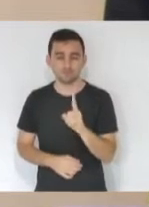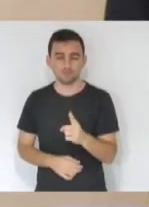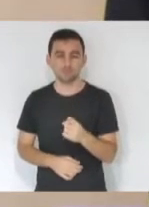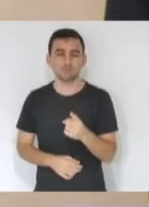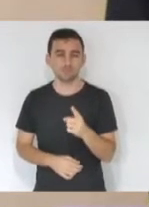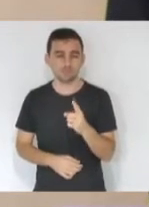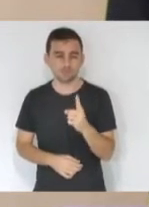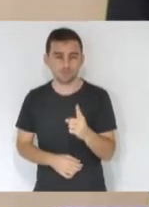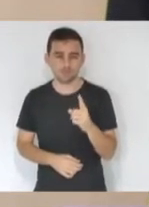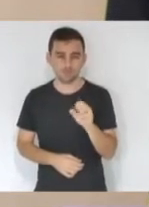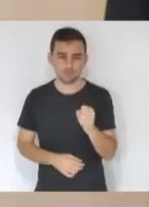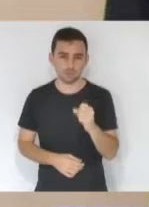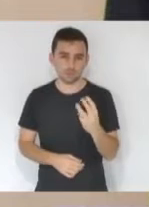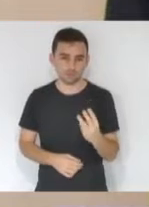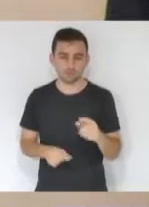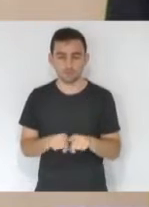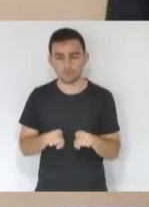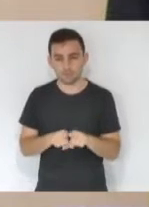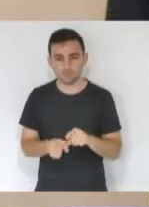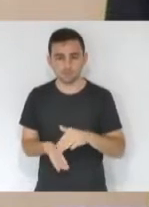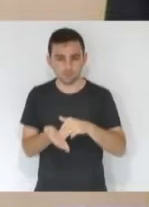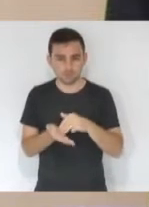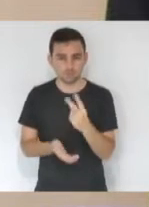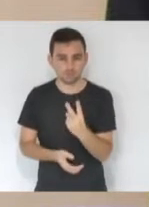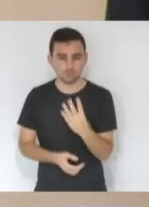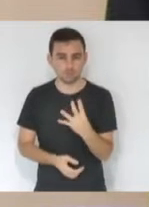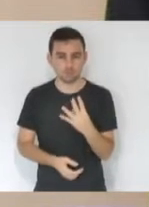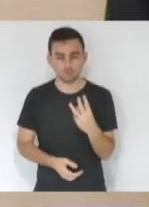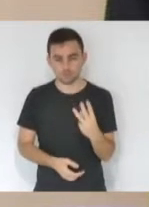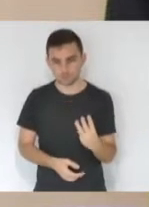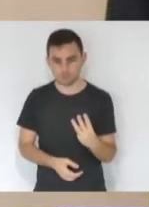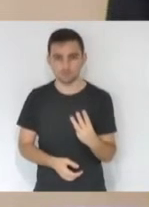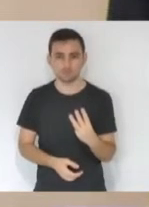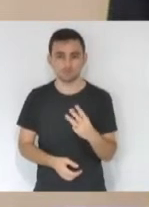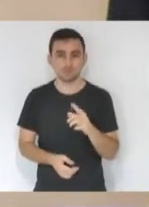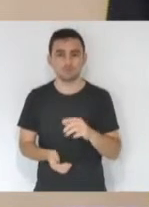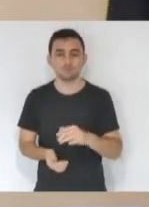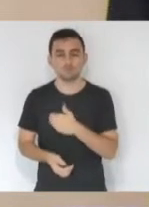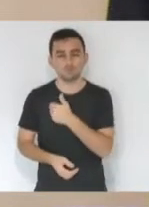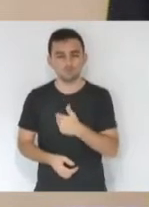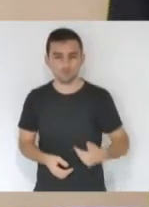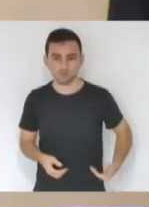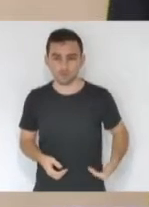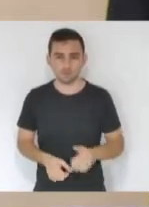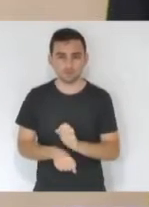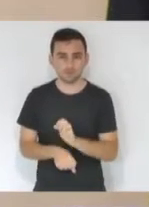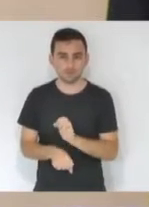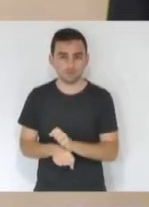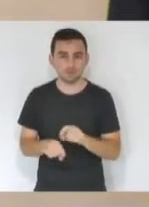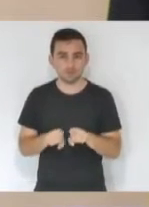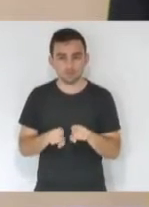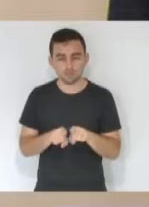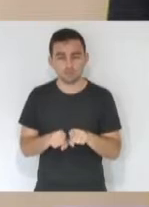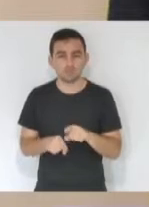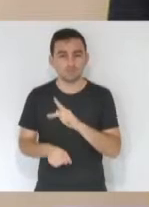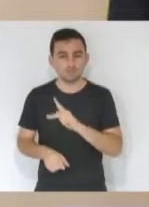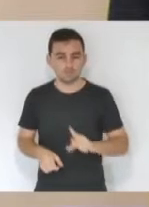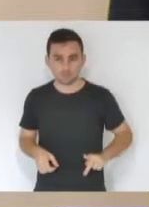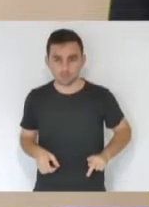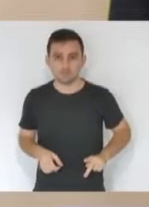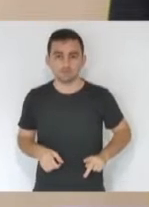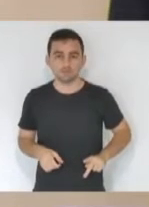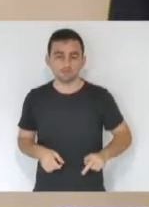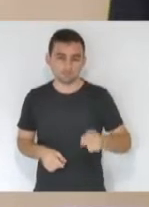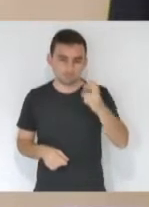moção 241 deputada luciane carminatti manifestando o governador do estado ea presidente da fundação catarinense de cultura apoio à nomeação de